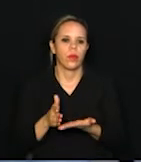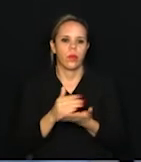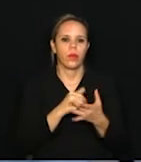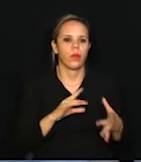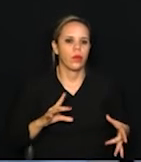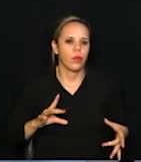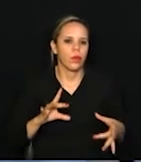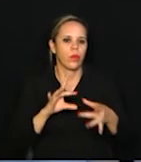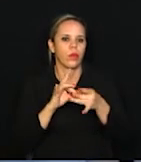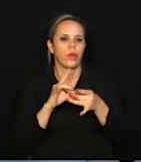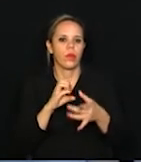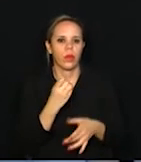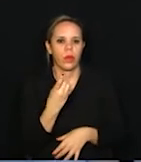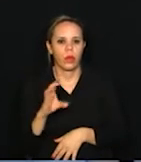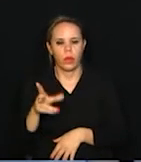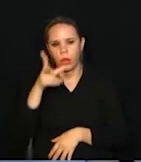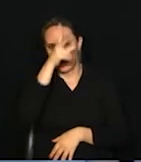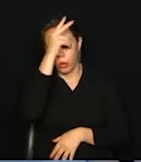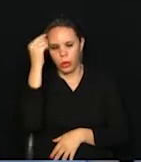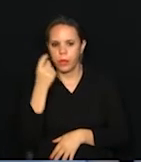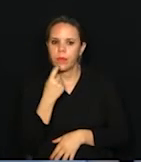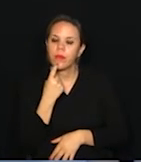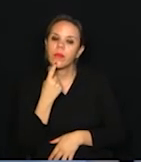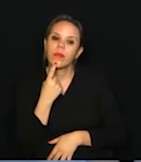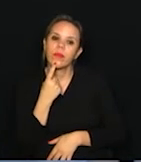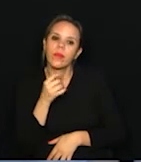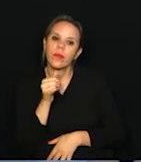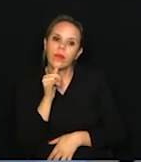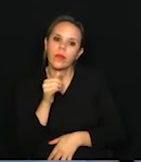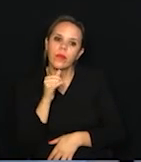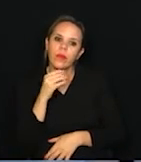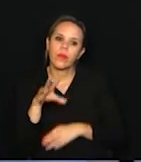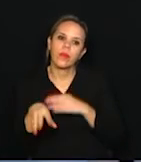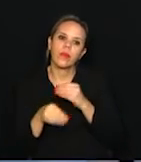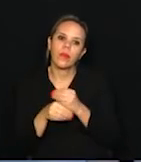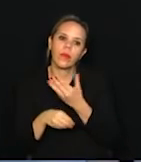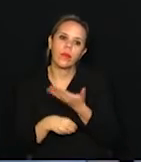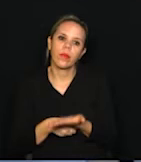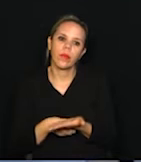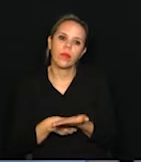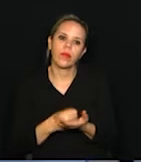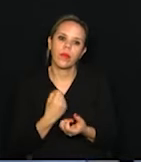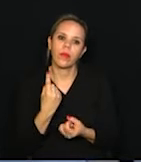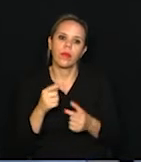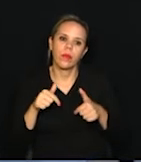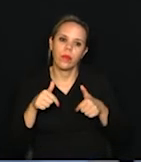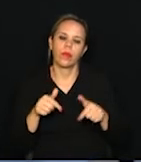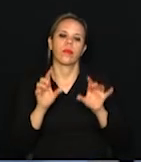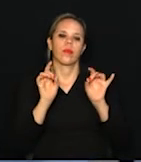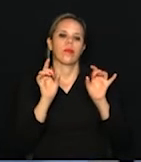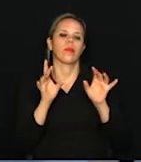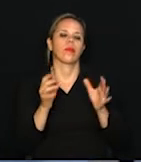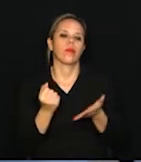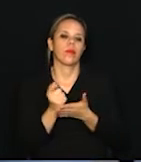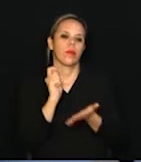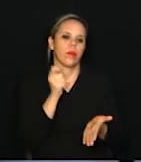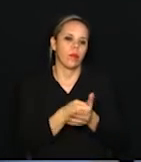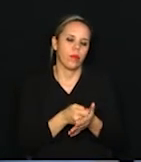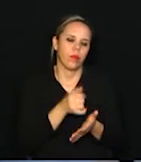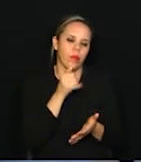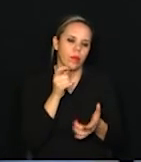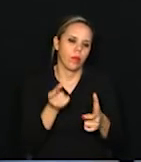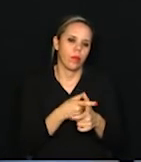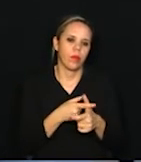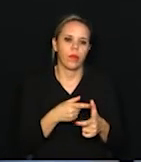convênio que a INDEC tem com a Prefeitura de Campinas. Então, para complementar certas ações especiais, por exemplo, imagine você